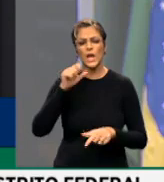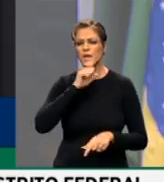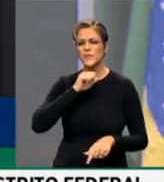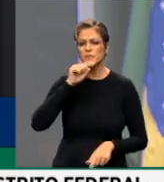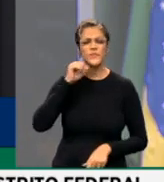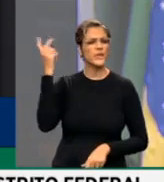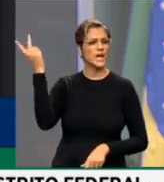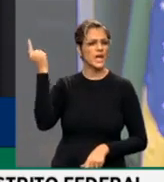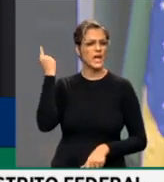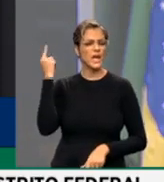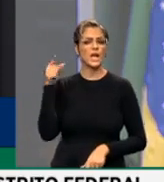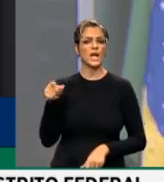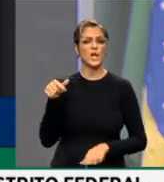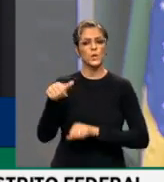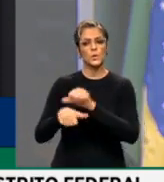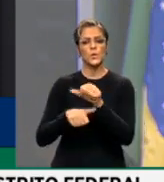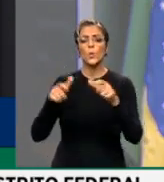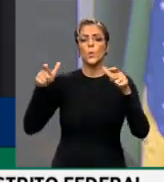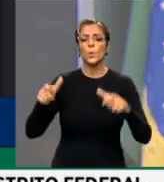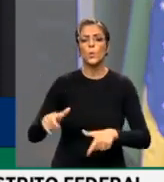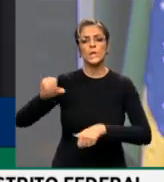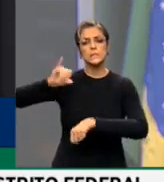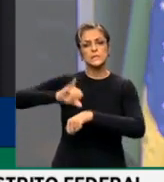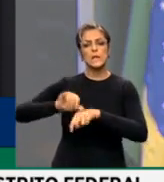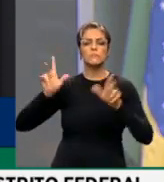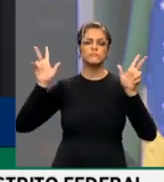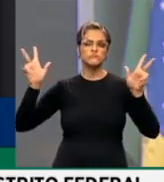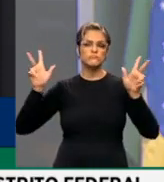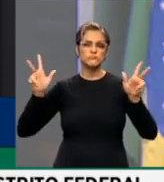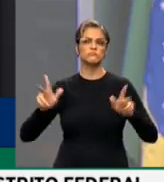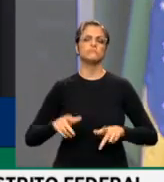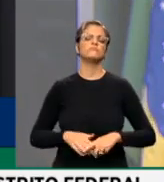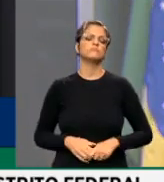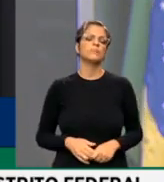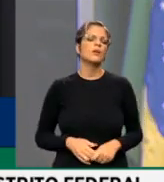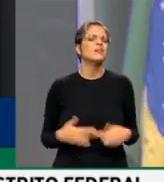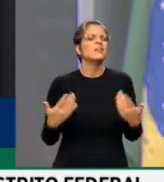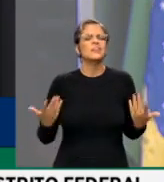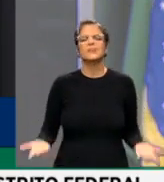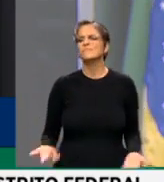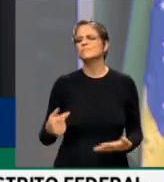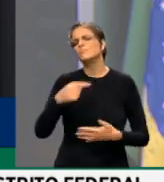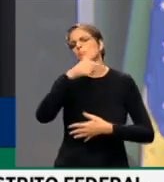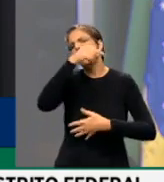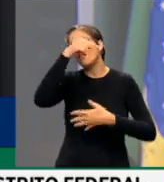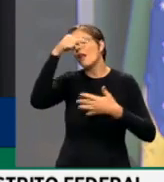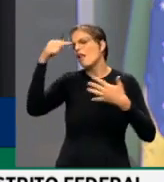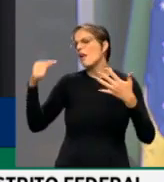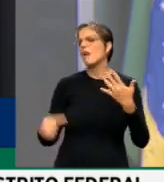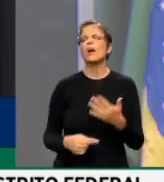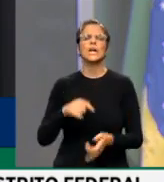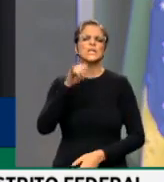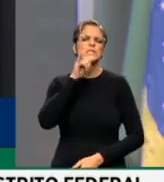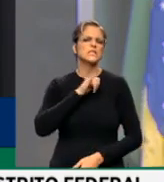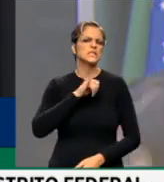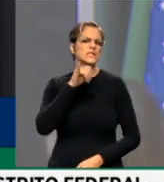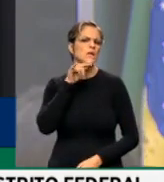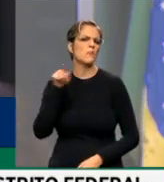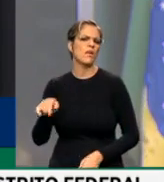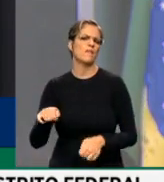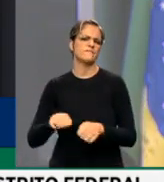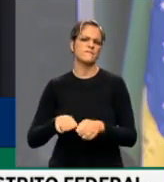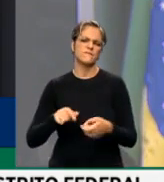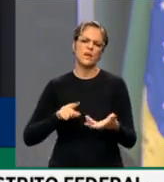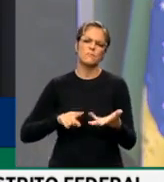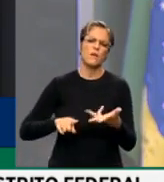Antigo em um centro de entretenimento. Eu poderia, presidente, aqui falar de tantas e tantas ações que o prefeito Geraldo